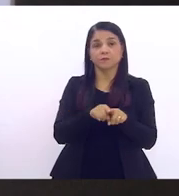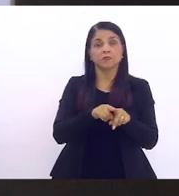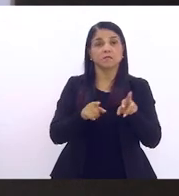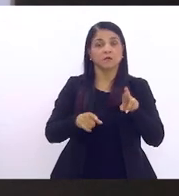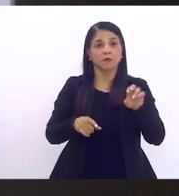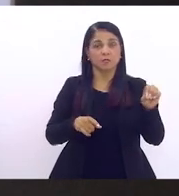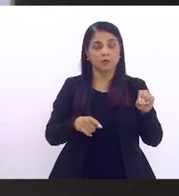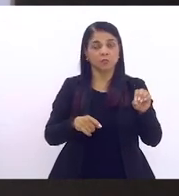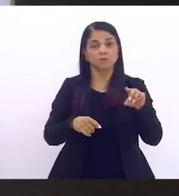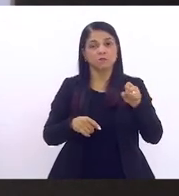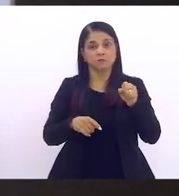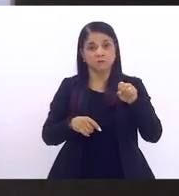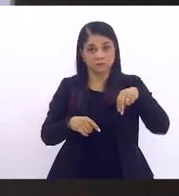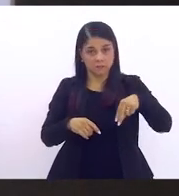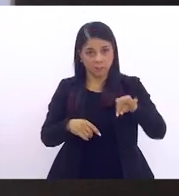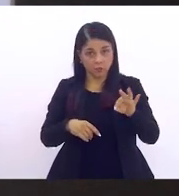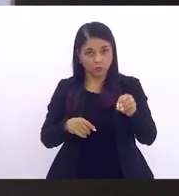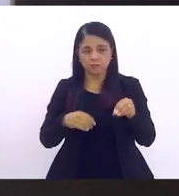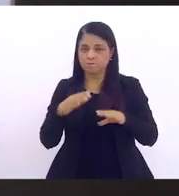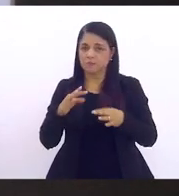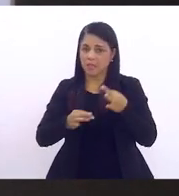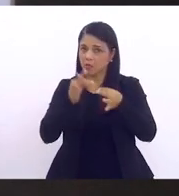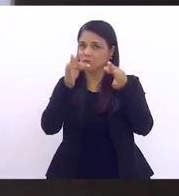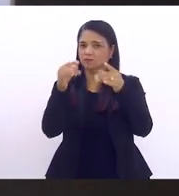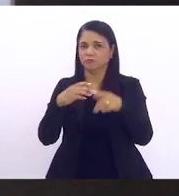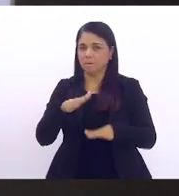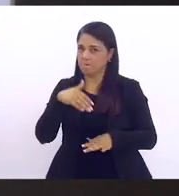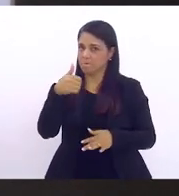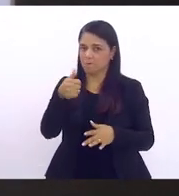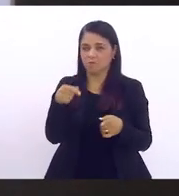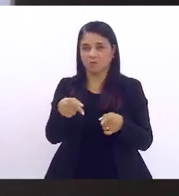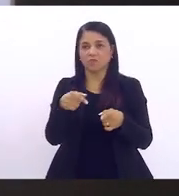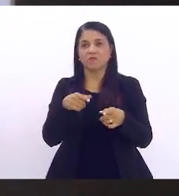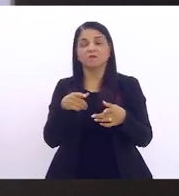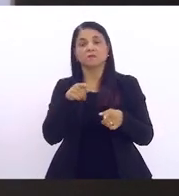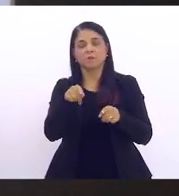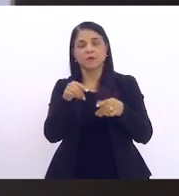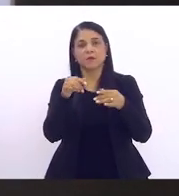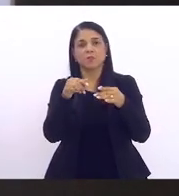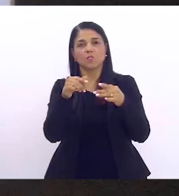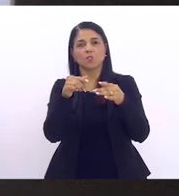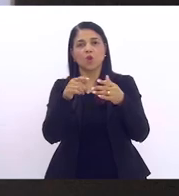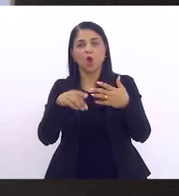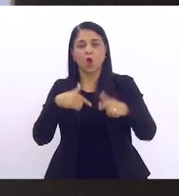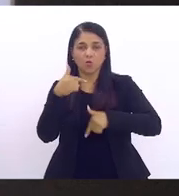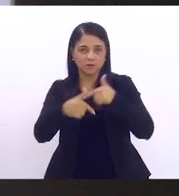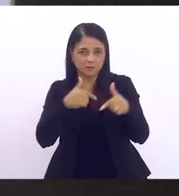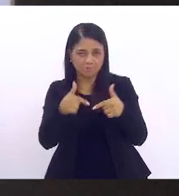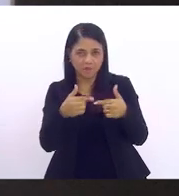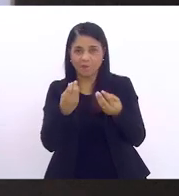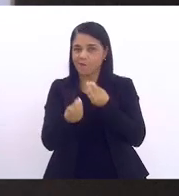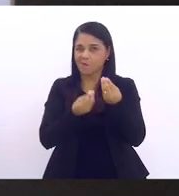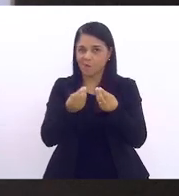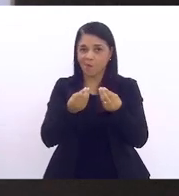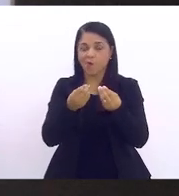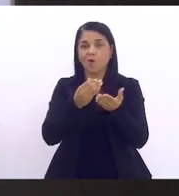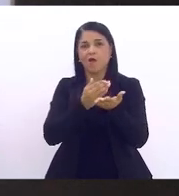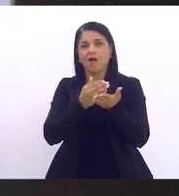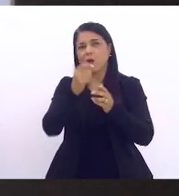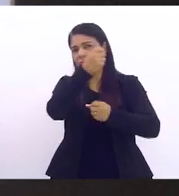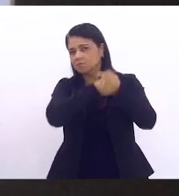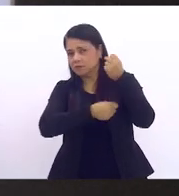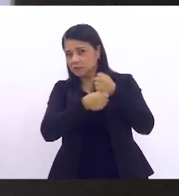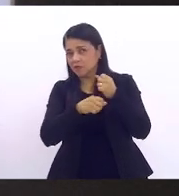tecnológicas do País Aqui trazendo mais uma nível de formação de operação que desde agosto do ano passado já